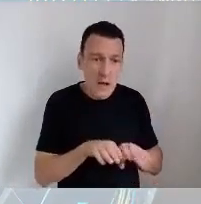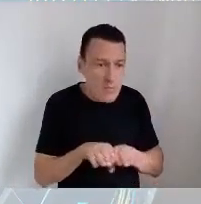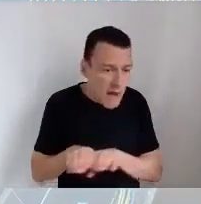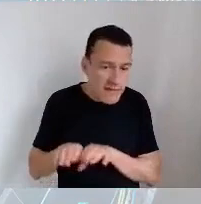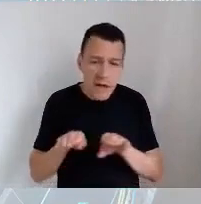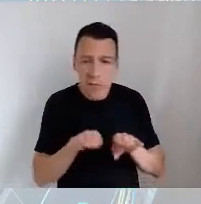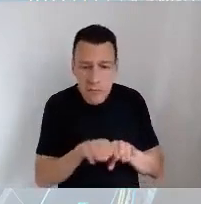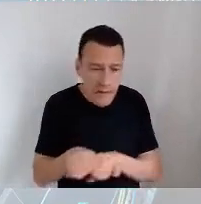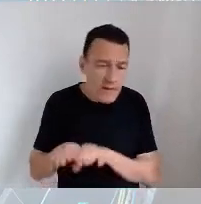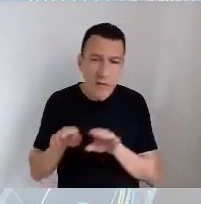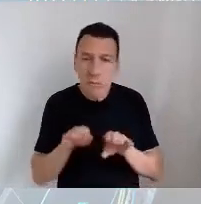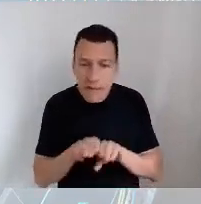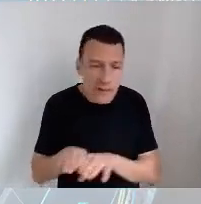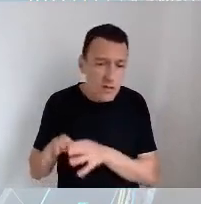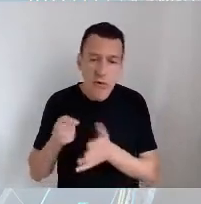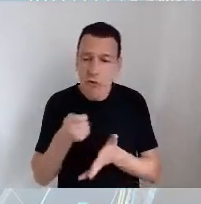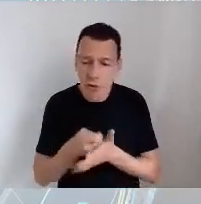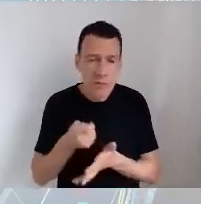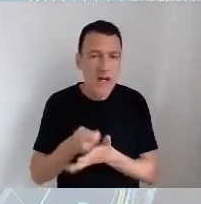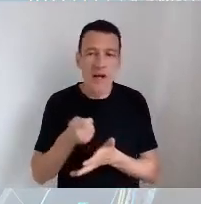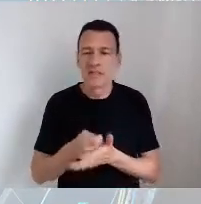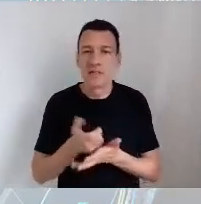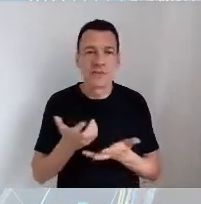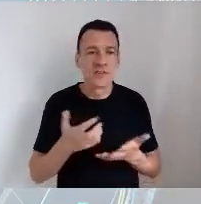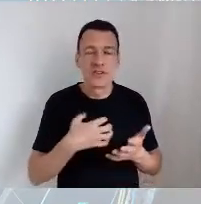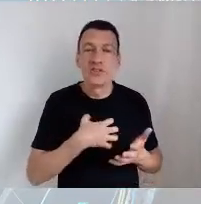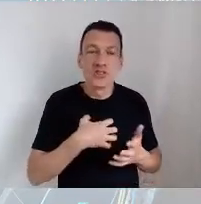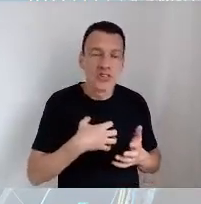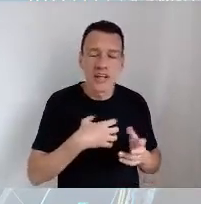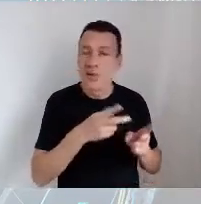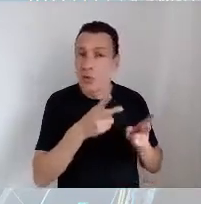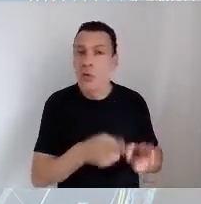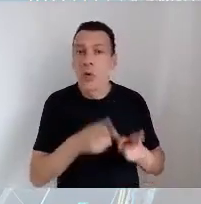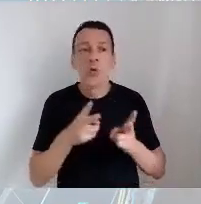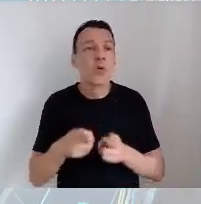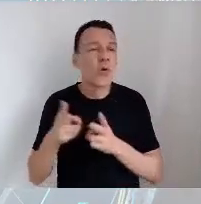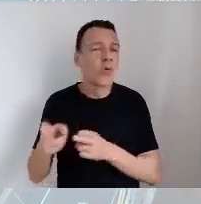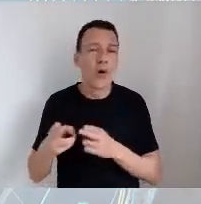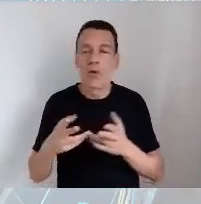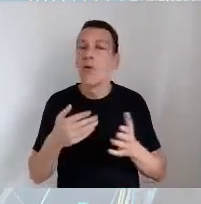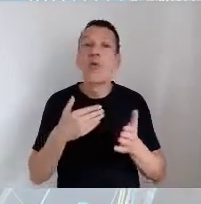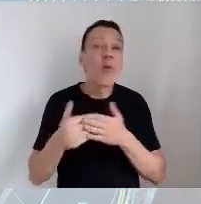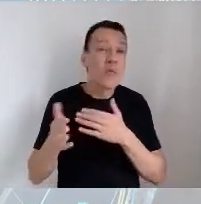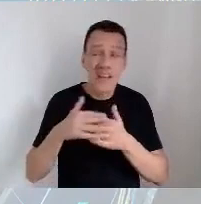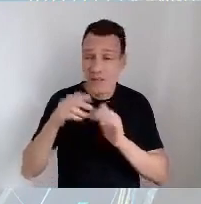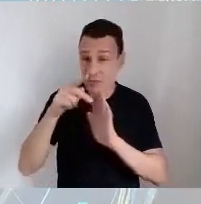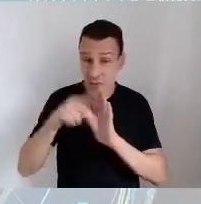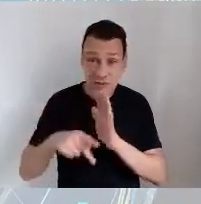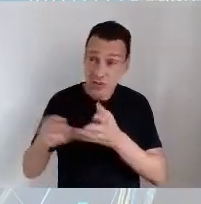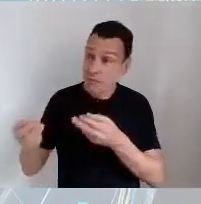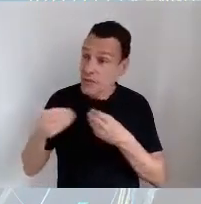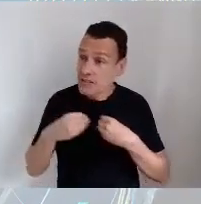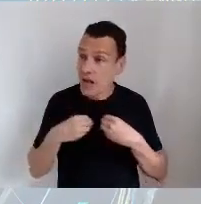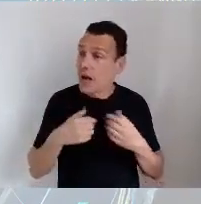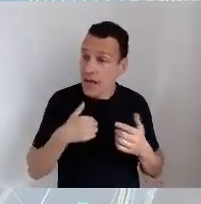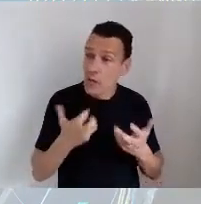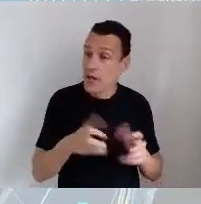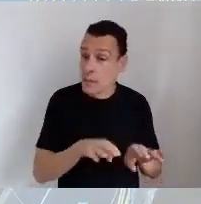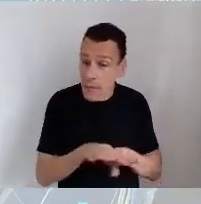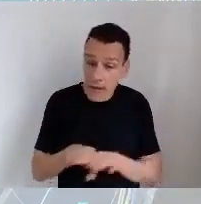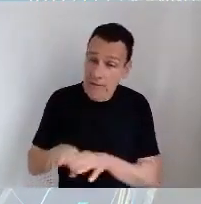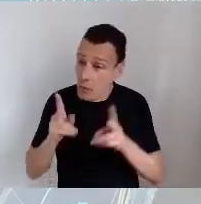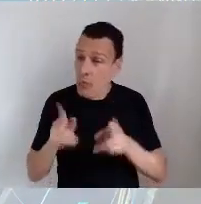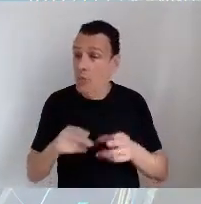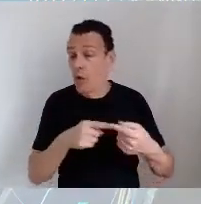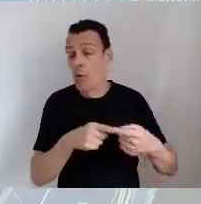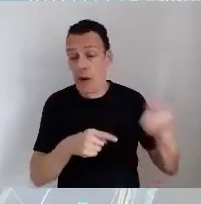os padrões de design todos os padrões de projeto em todas as oportunidades que você tem a teu alcance e quando eu falo em todas é em todas e a